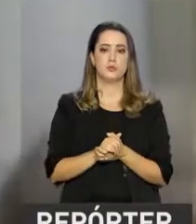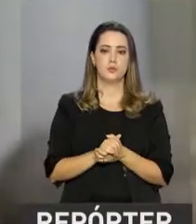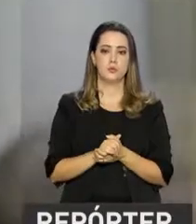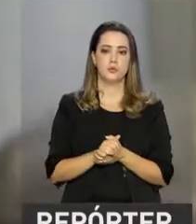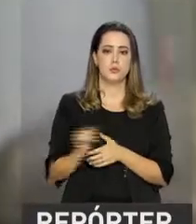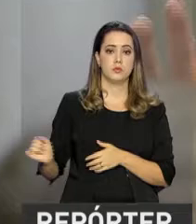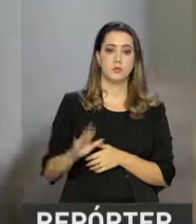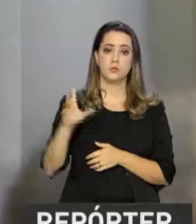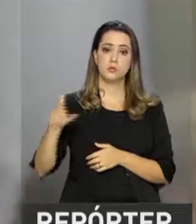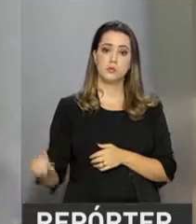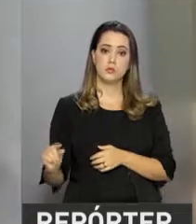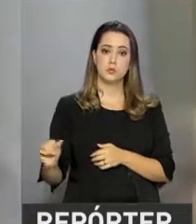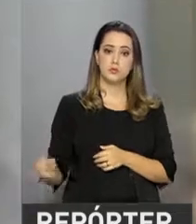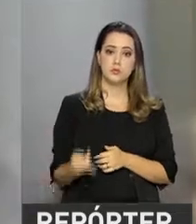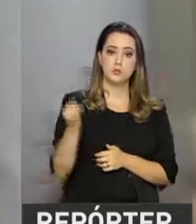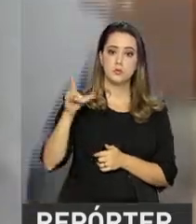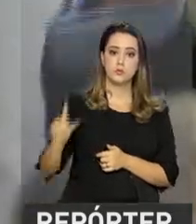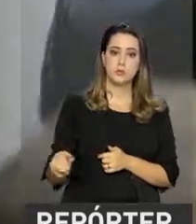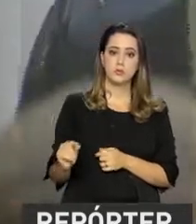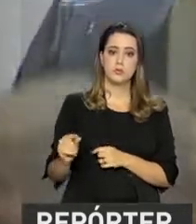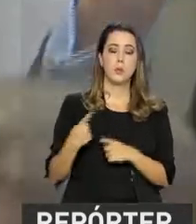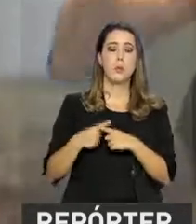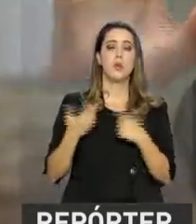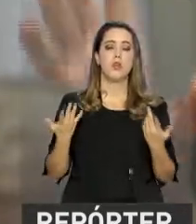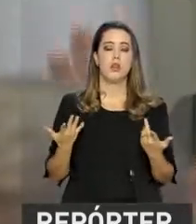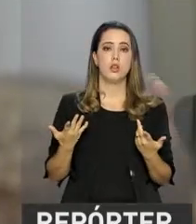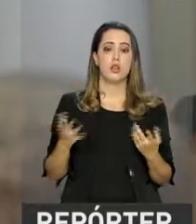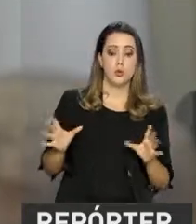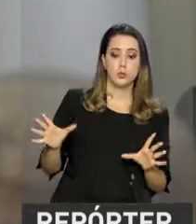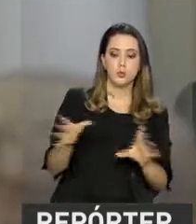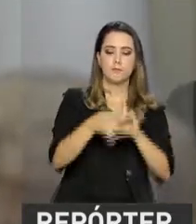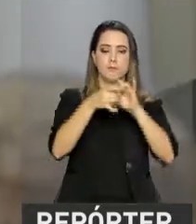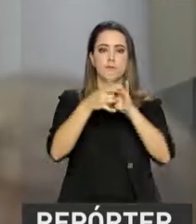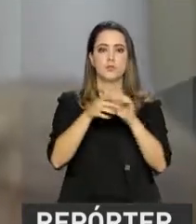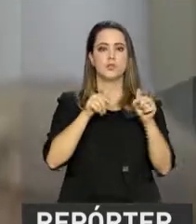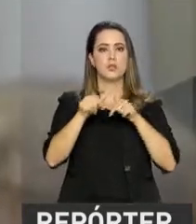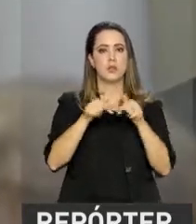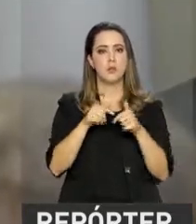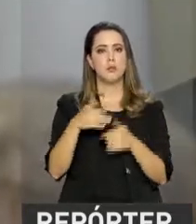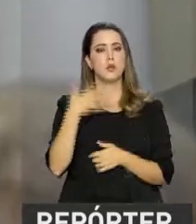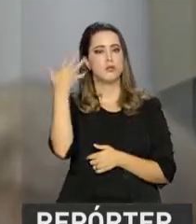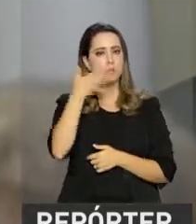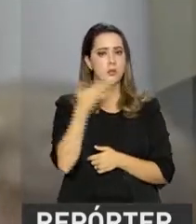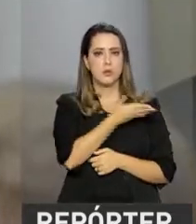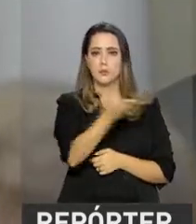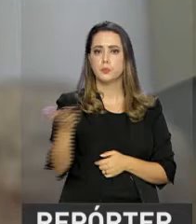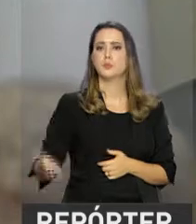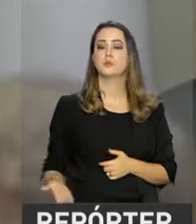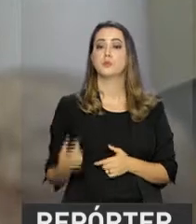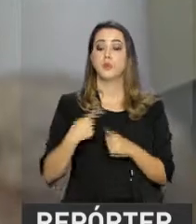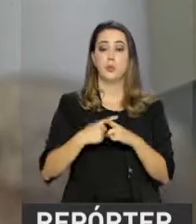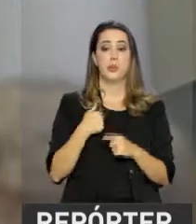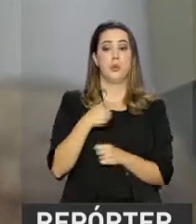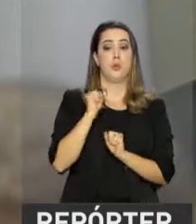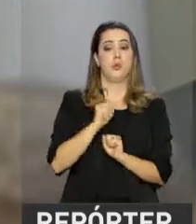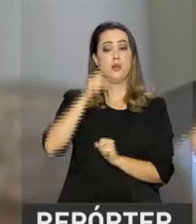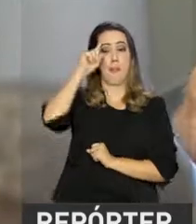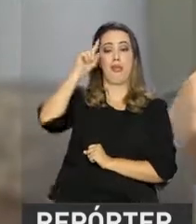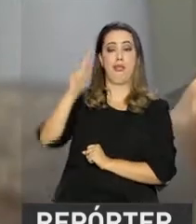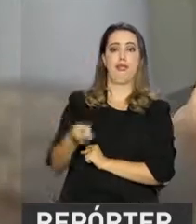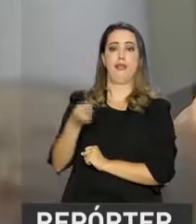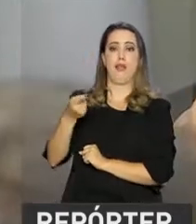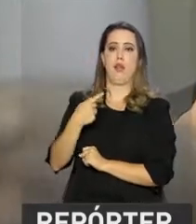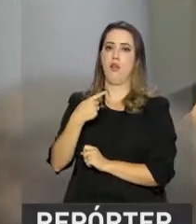caiu os juros caíram por causa dessa atividade conjunta que eu estou escrevendo os senhores porque eu poderia determinar